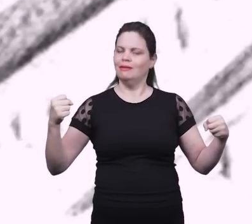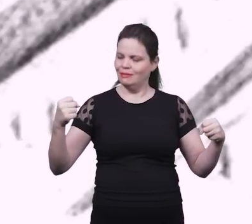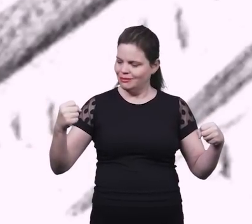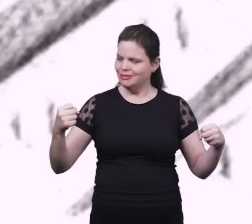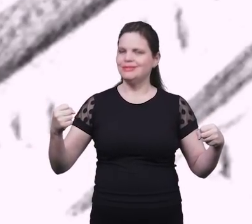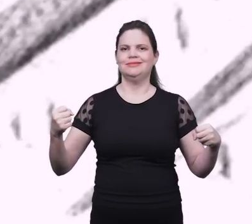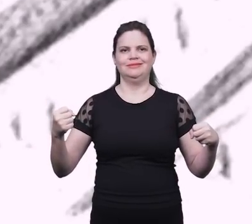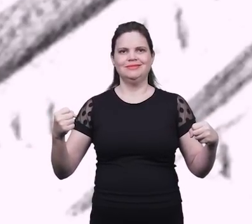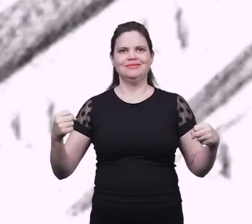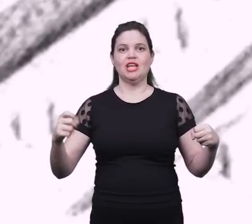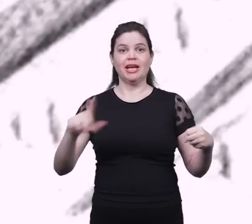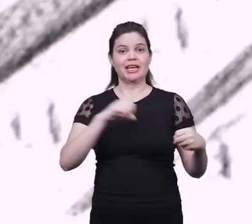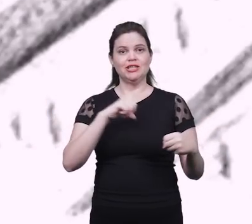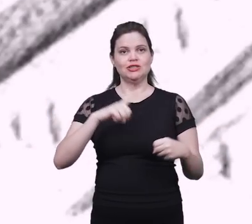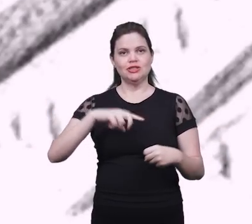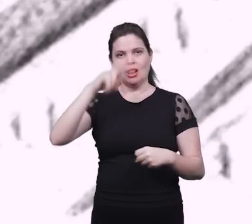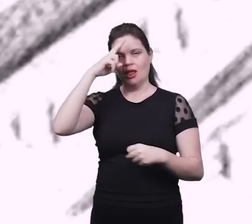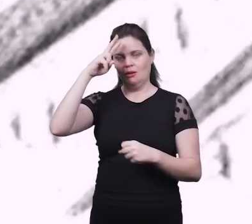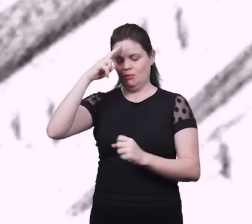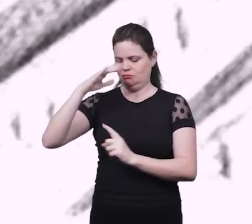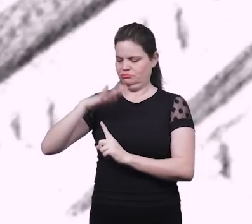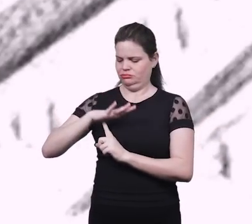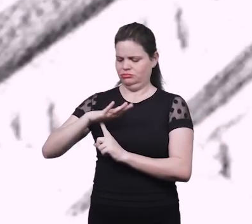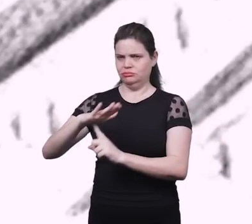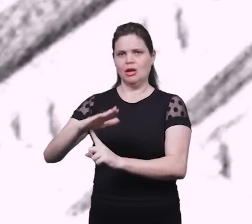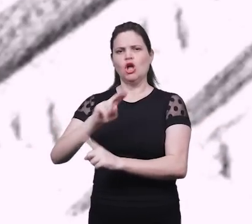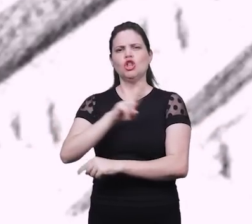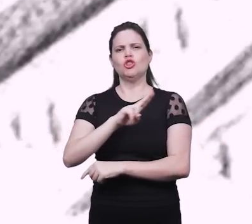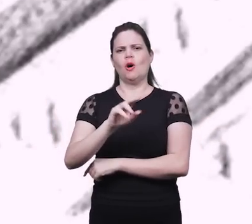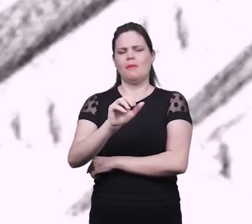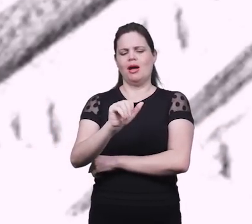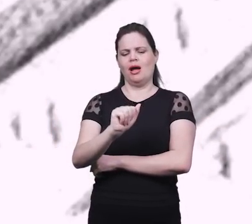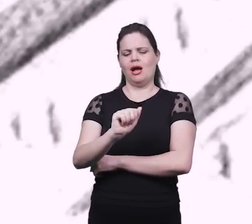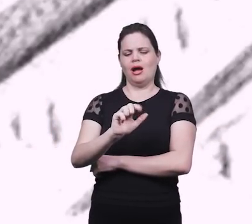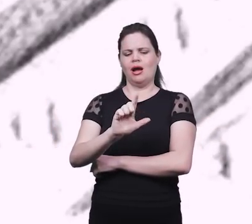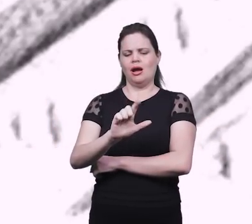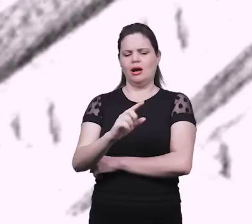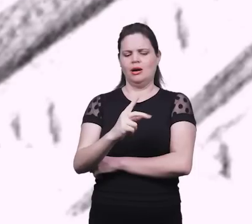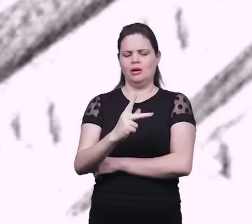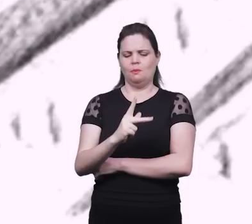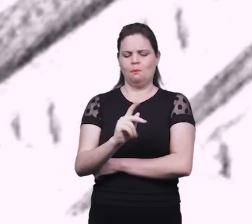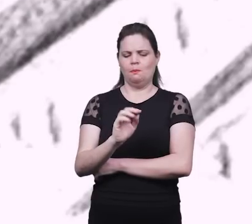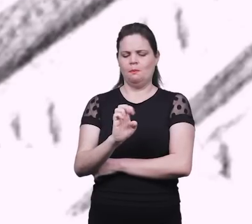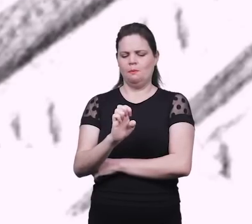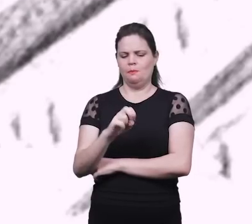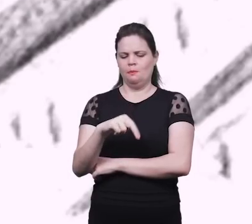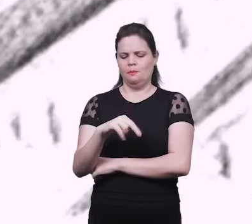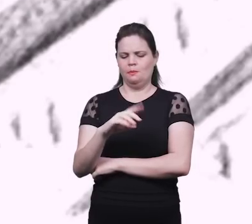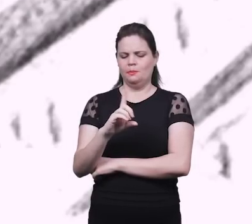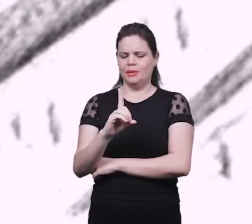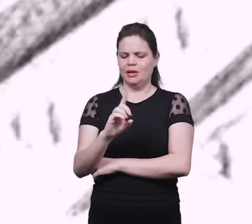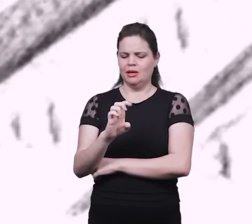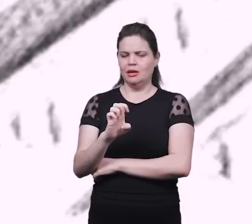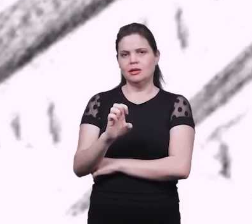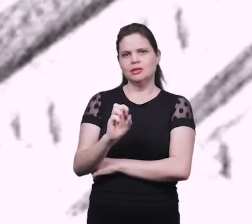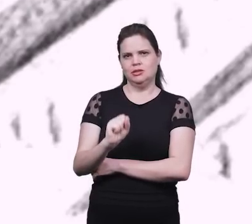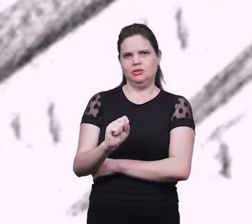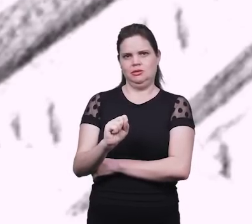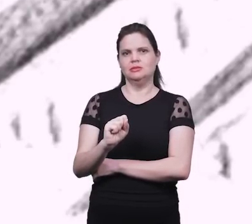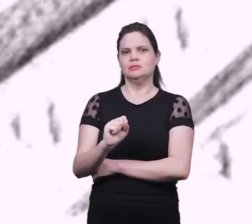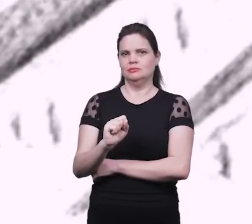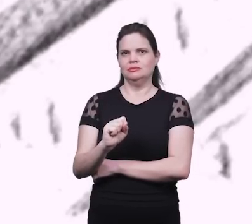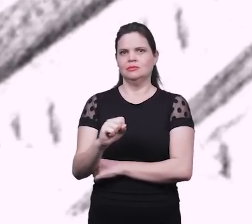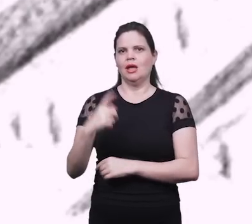eram coberturas que as pessoas se cobriam ali, e enormes, né?